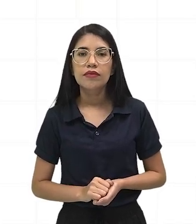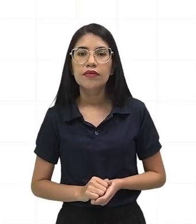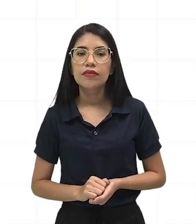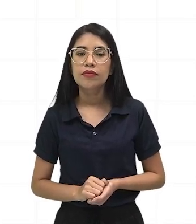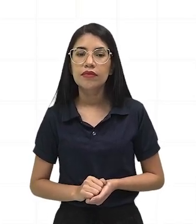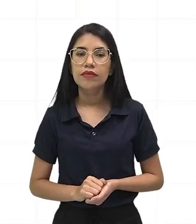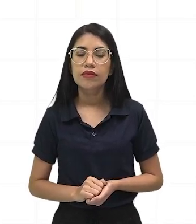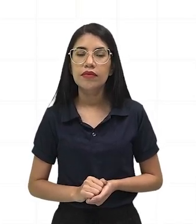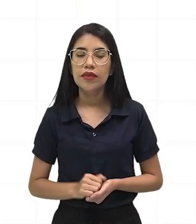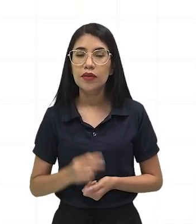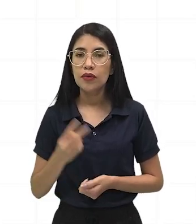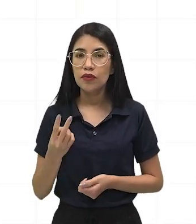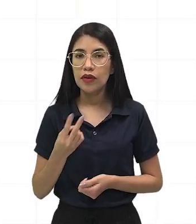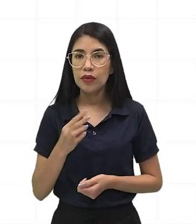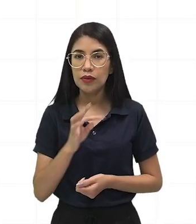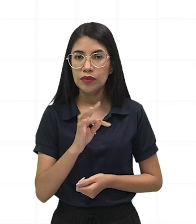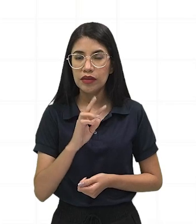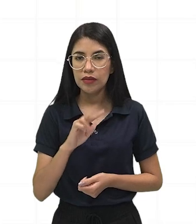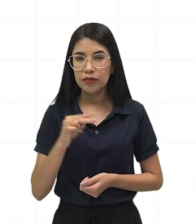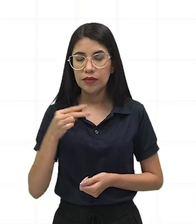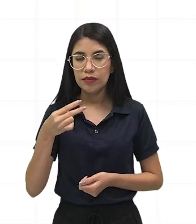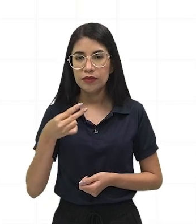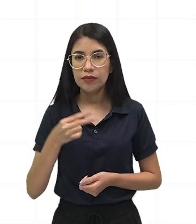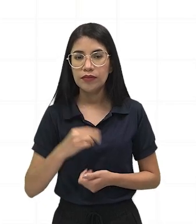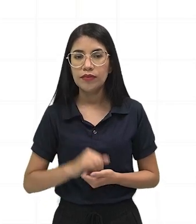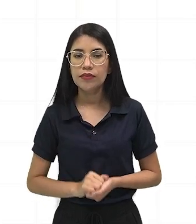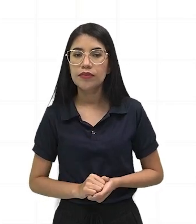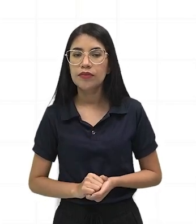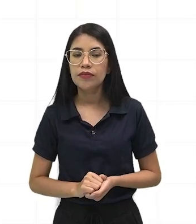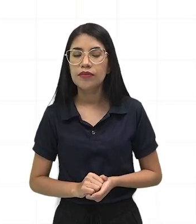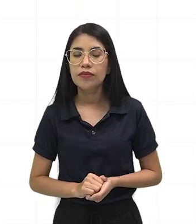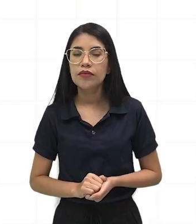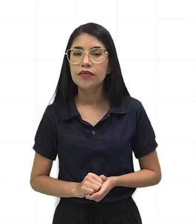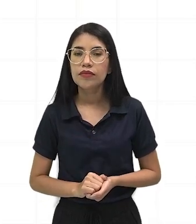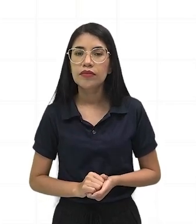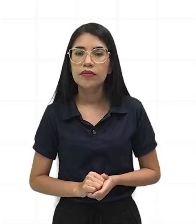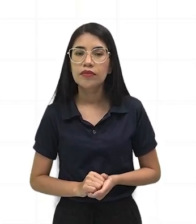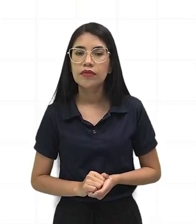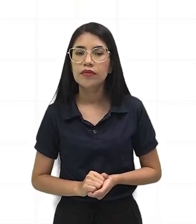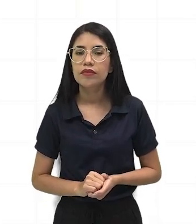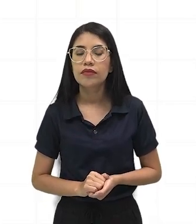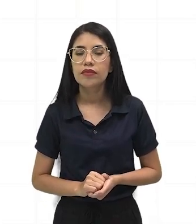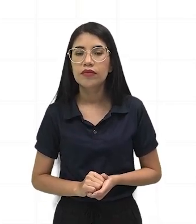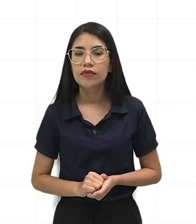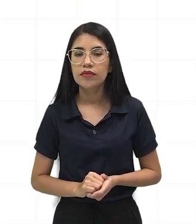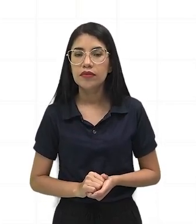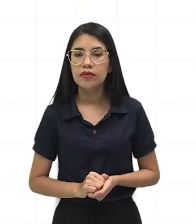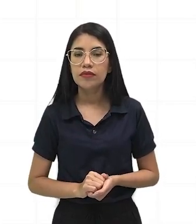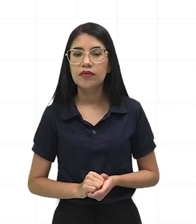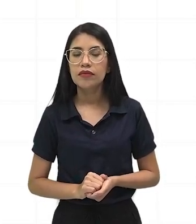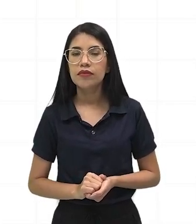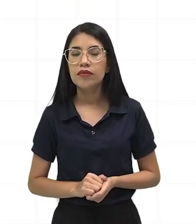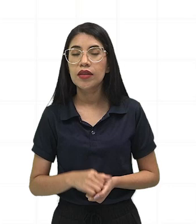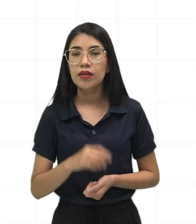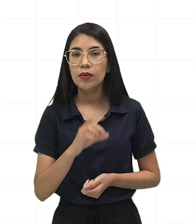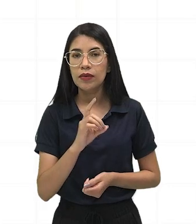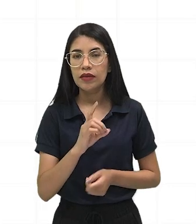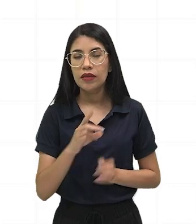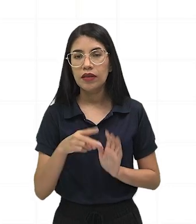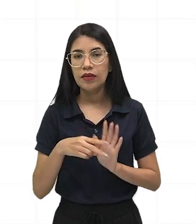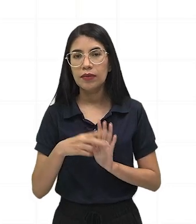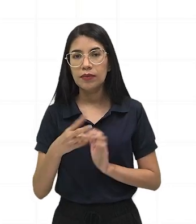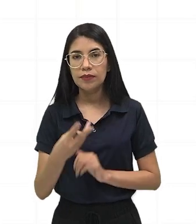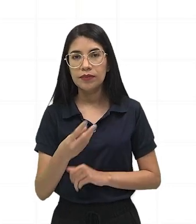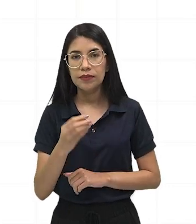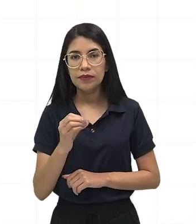Nós dobramos o valor de T. Concorda? Muito bem. O que vai acontecer? Distância vai ser igual a